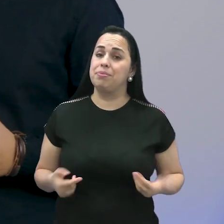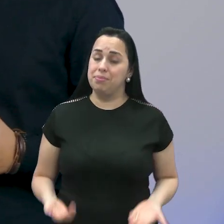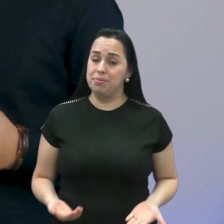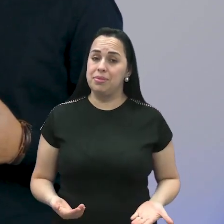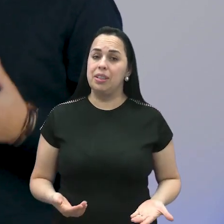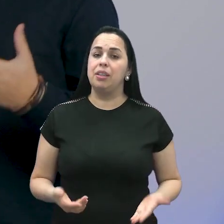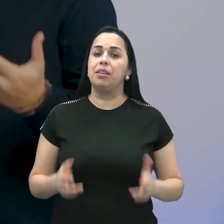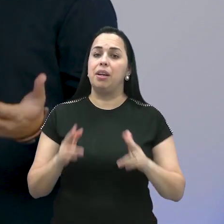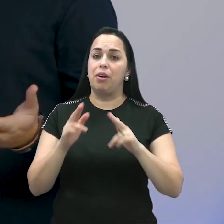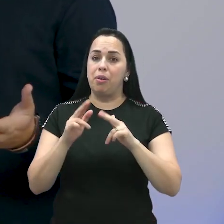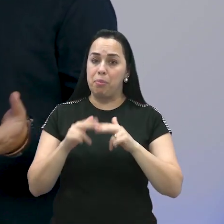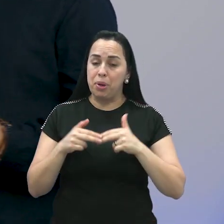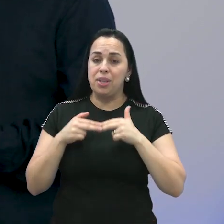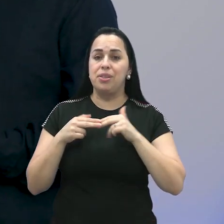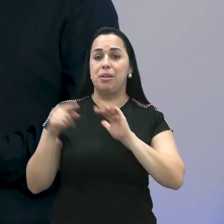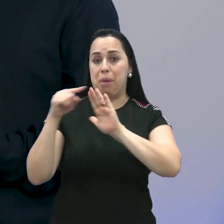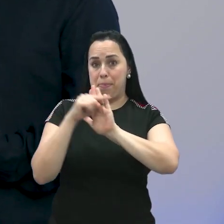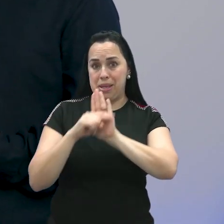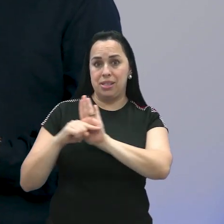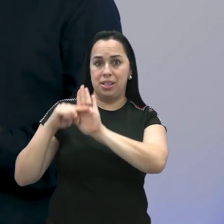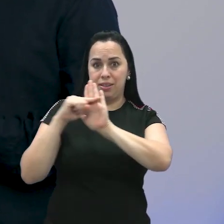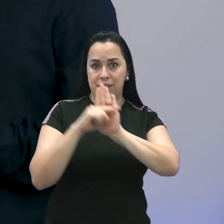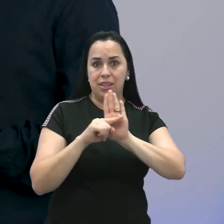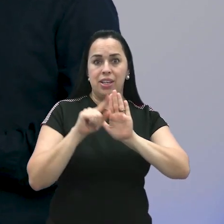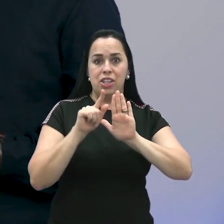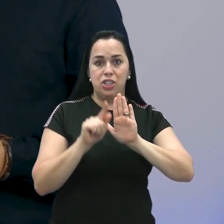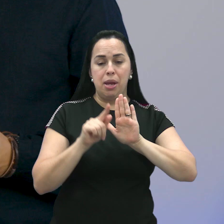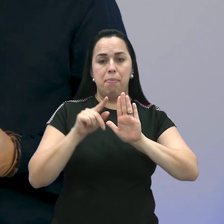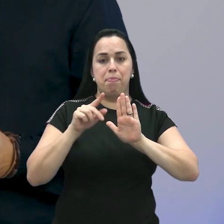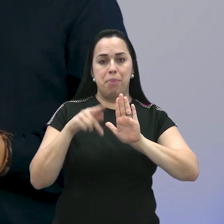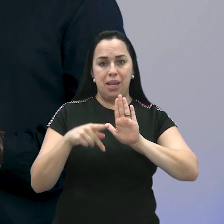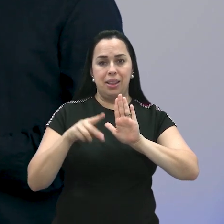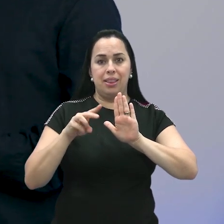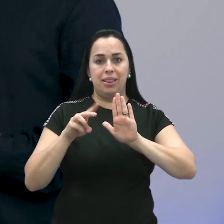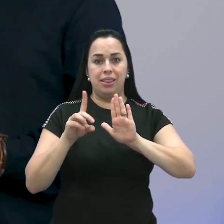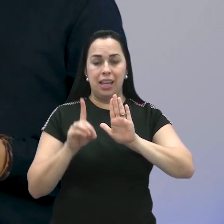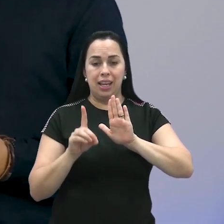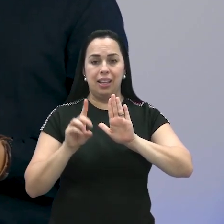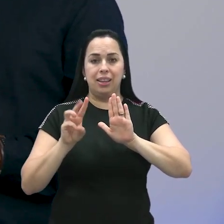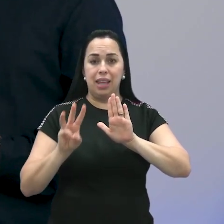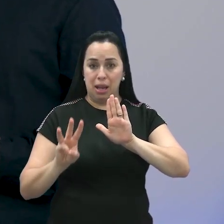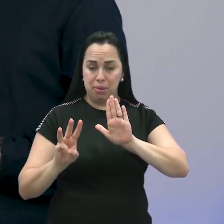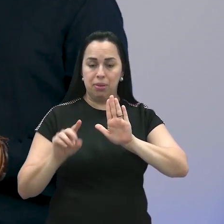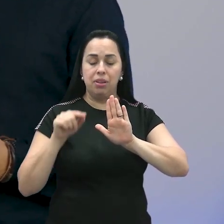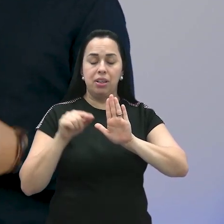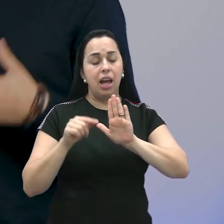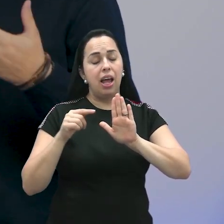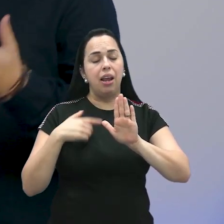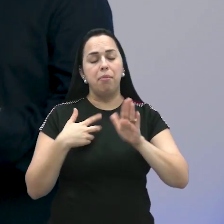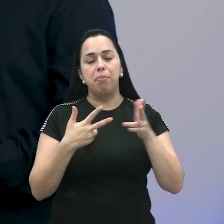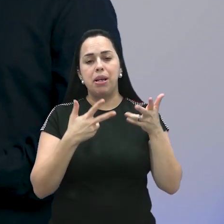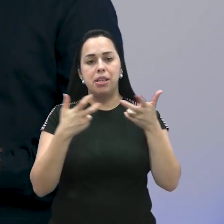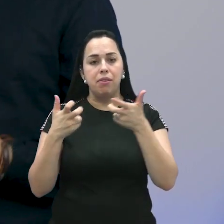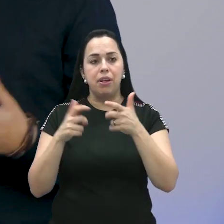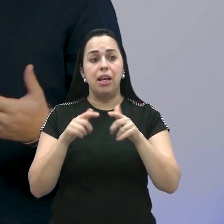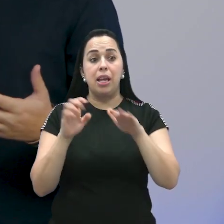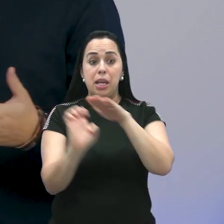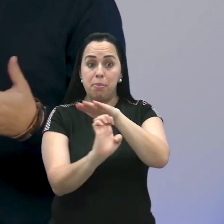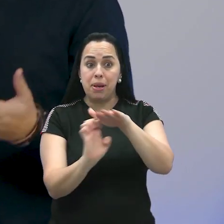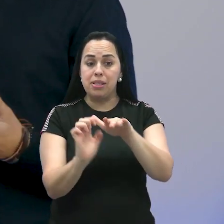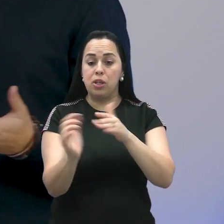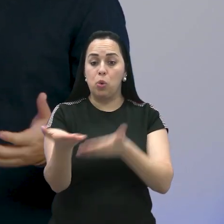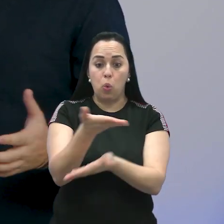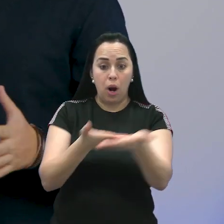relação ao trabalho? Essa pergunta foi feita pela pesquisa da GPTW, Great Place to Work, que avalia, reconhece